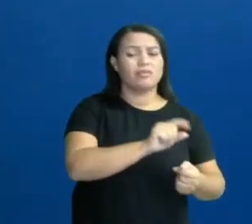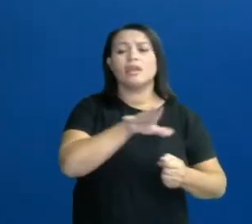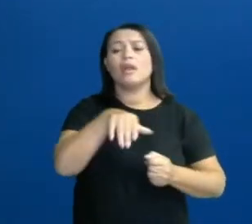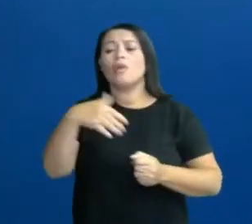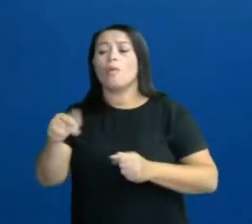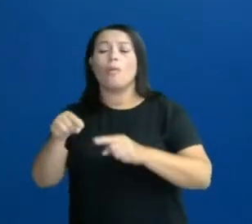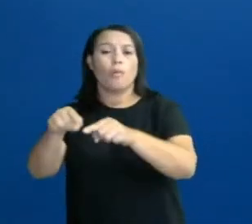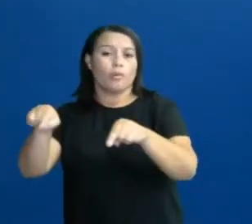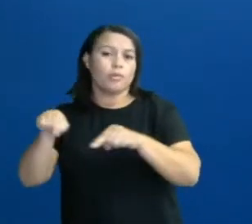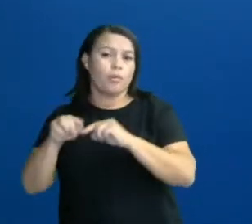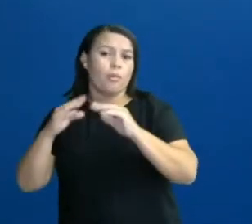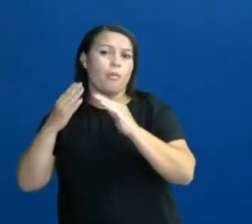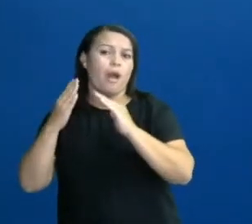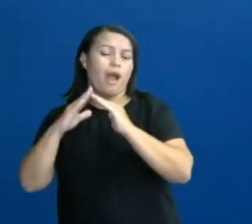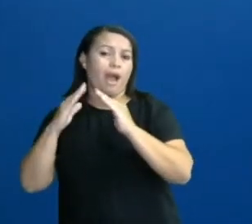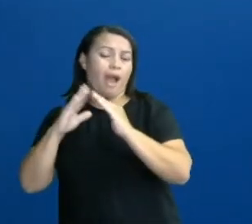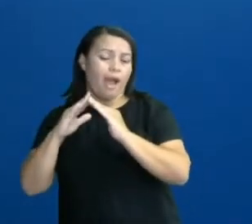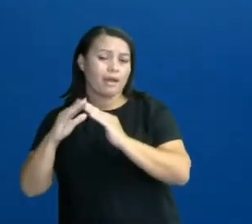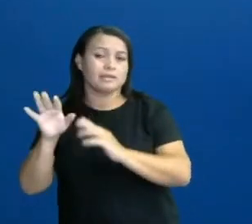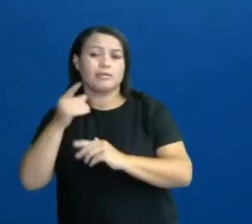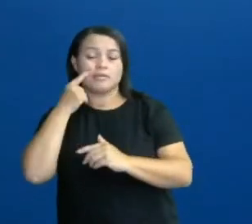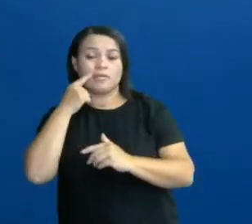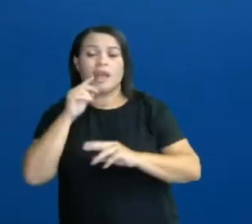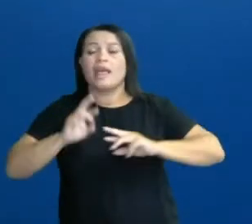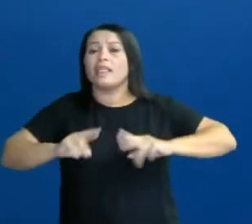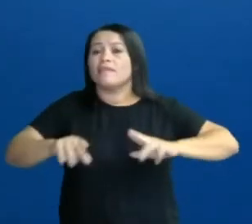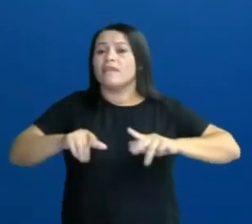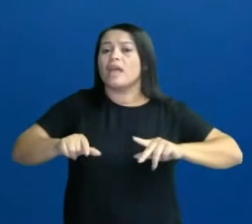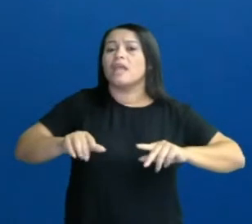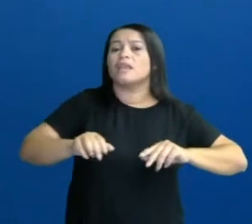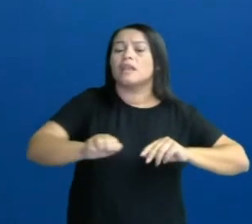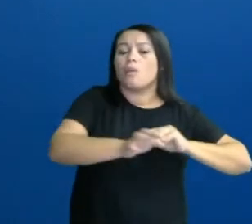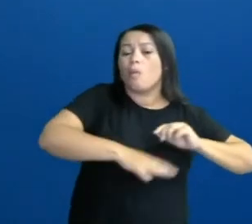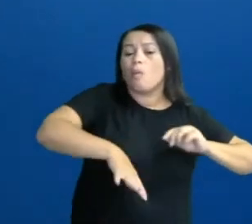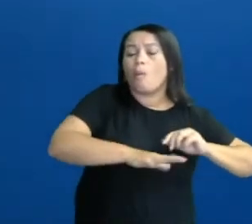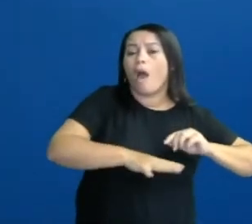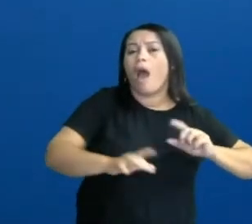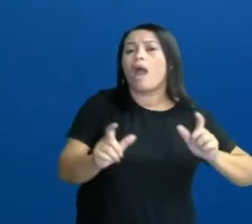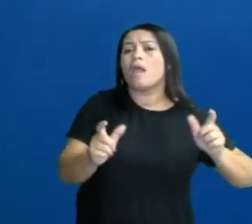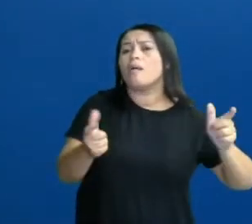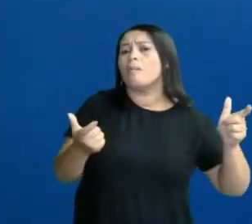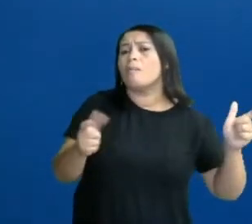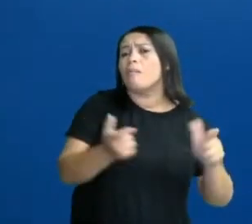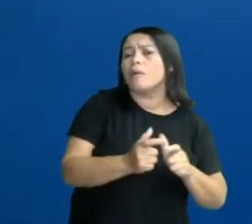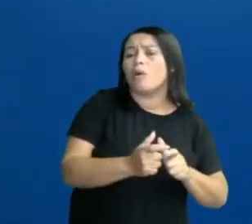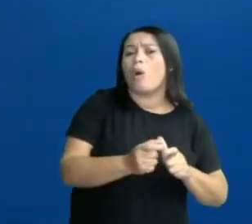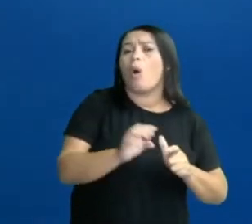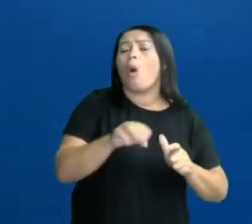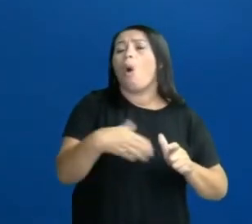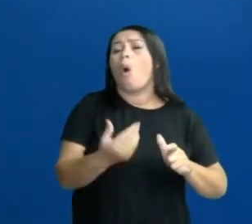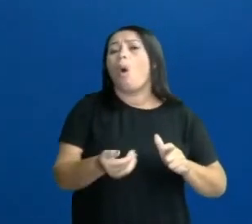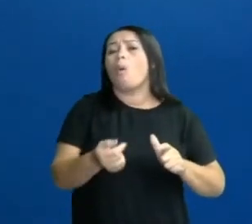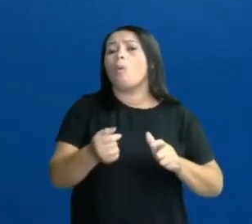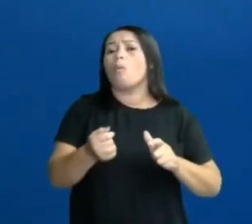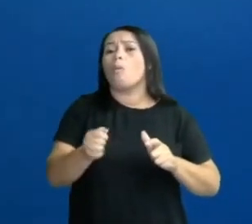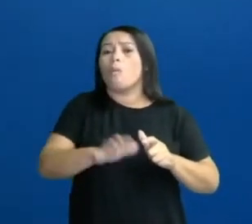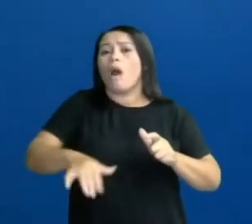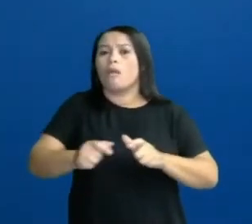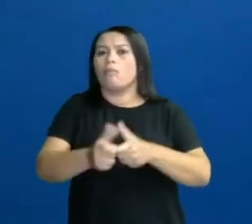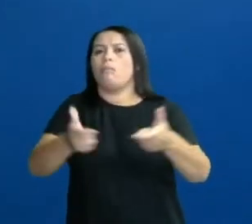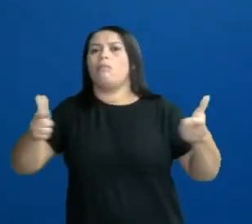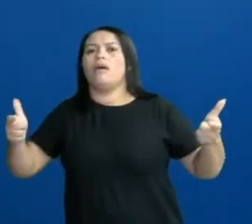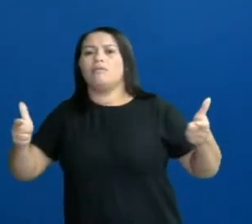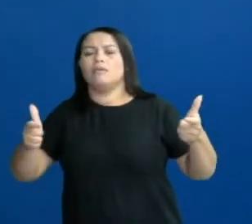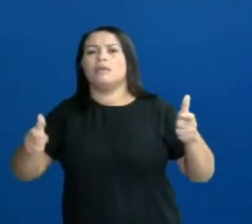se diferenciar em virtude de você estar representando uma área mais restrita da superfície da Terra ou uma área mais abrangente da superfície da